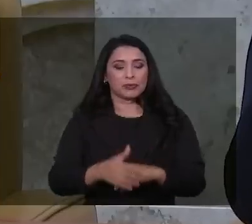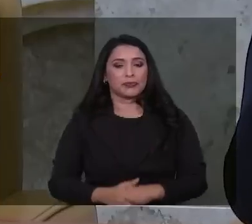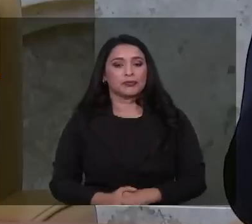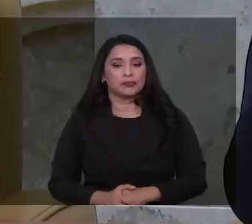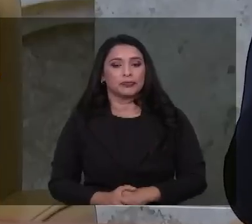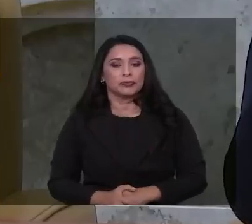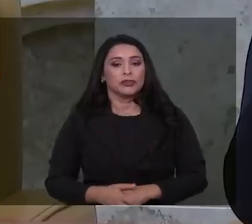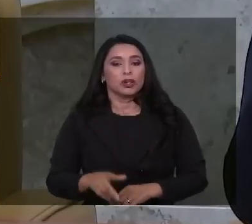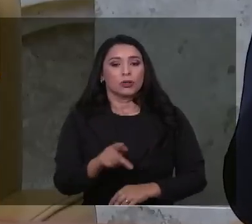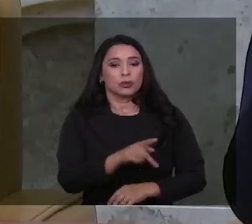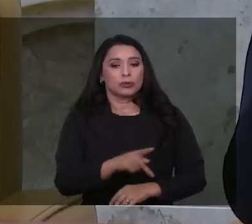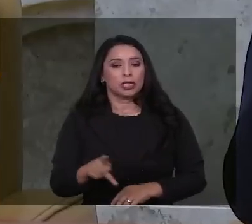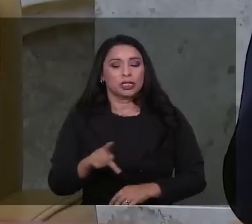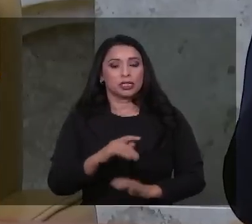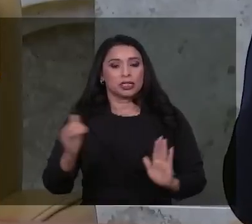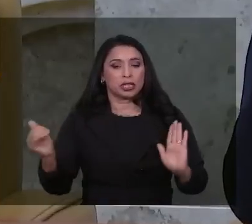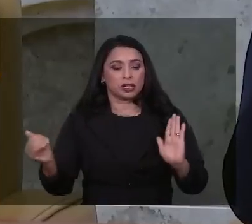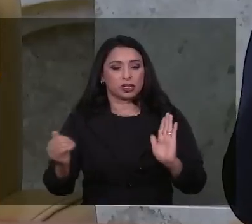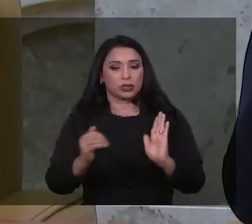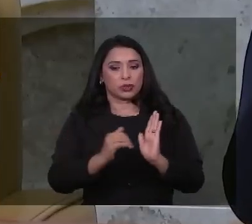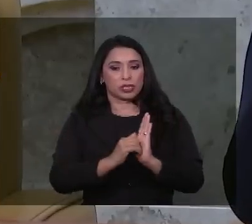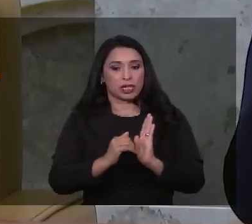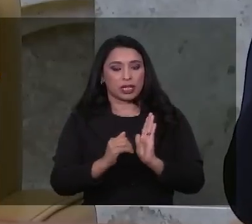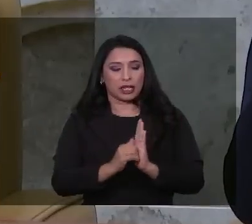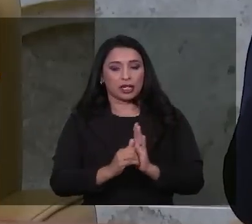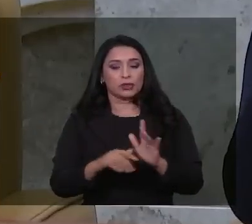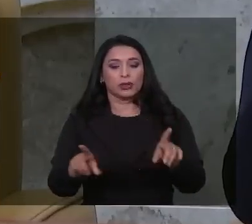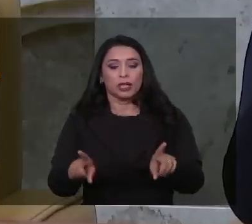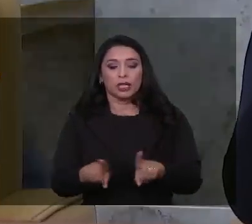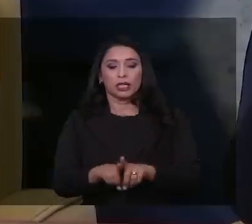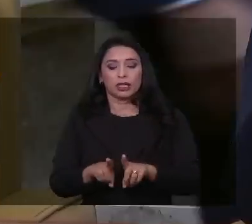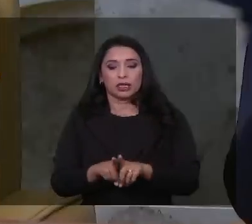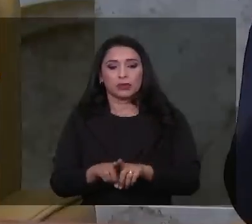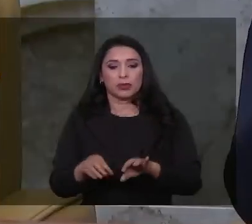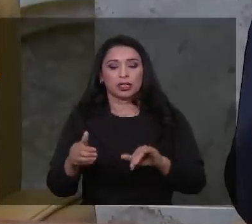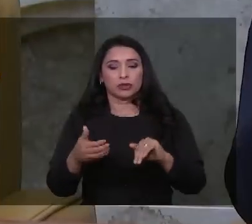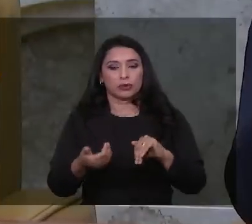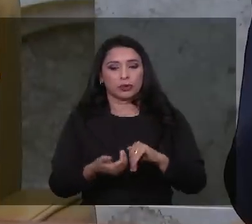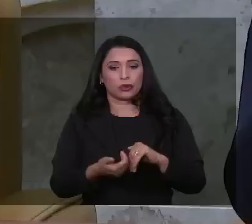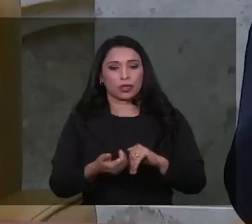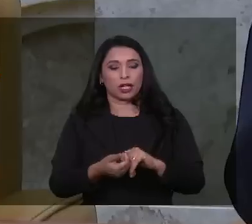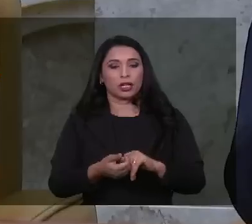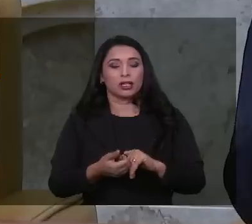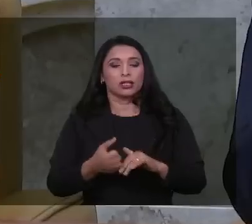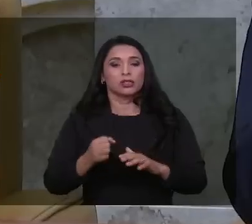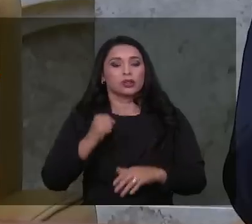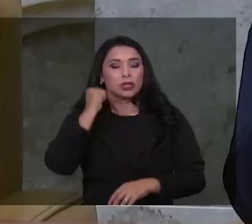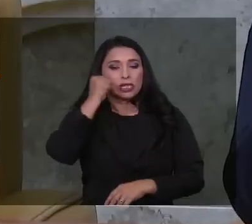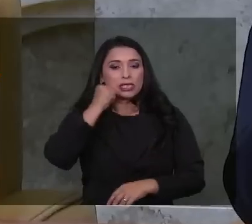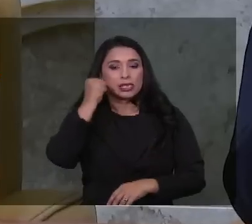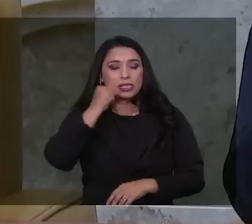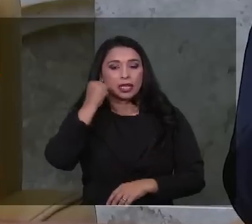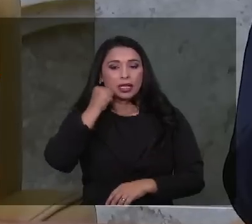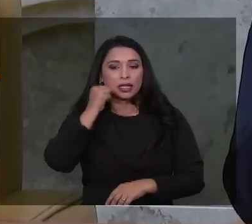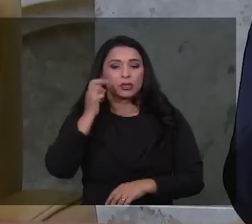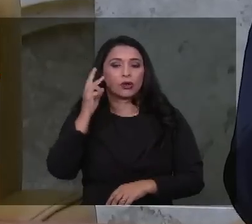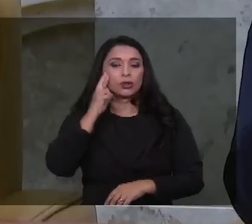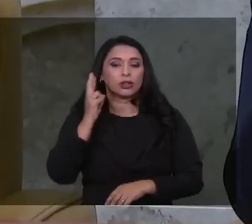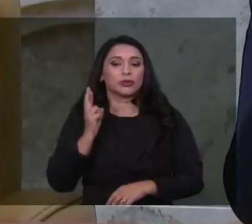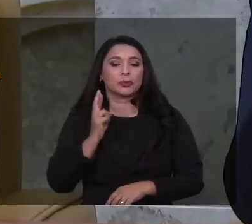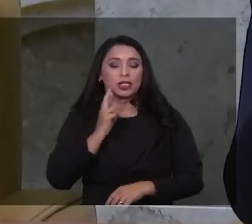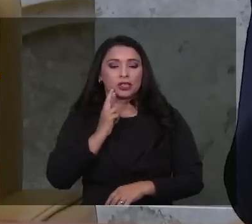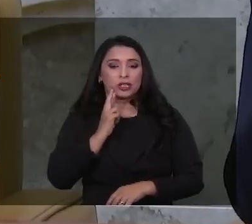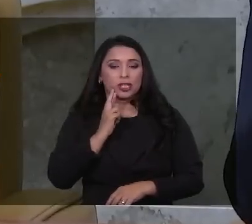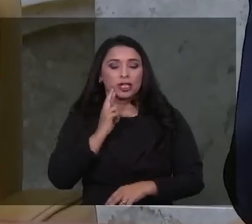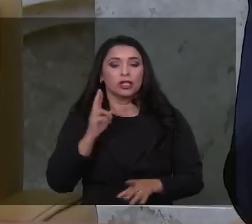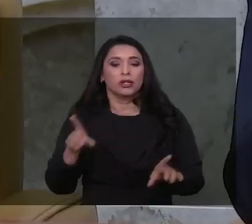senhor presidente do Senado Federal e do Congresso Nacional, senador Rodrigo Pacheco, na pessoa de quem cumprimento